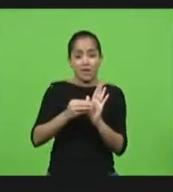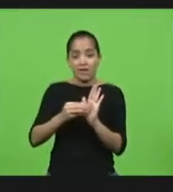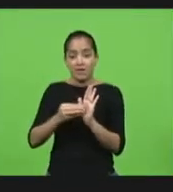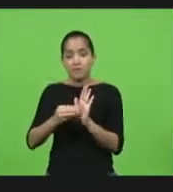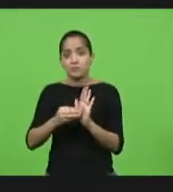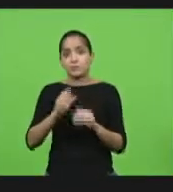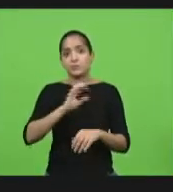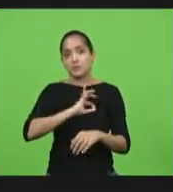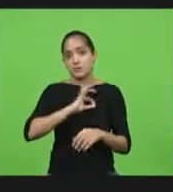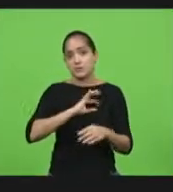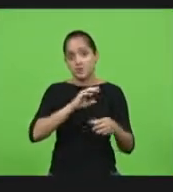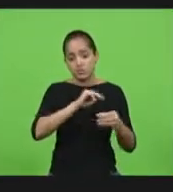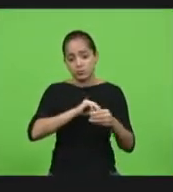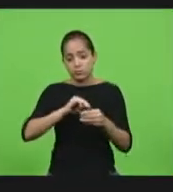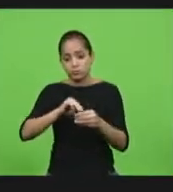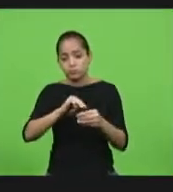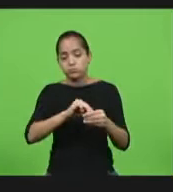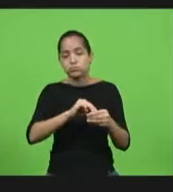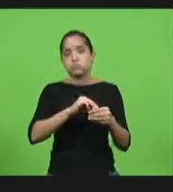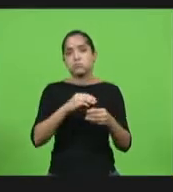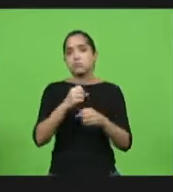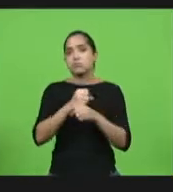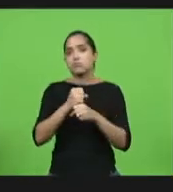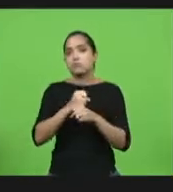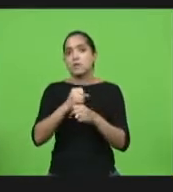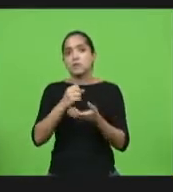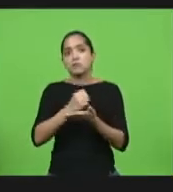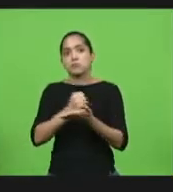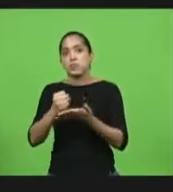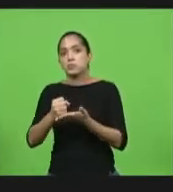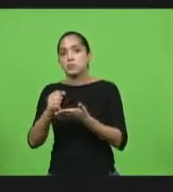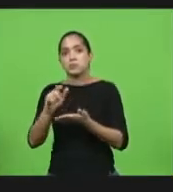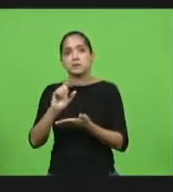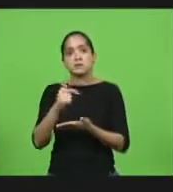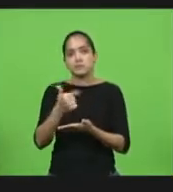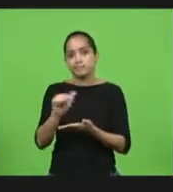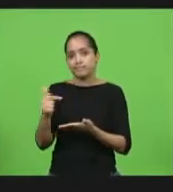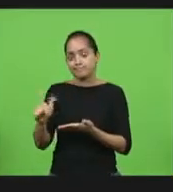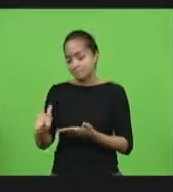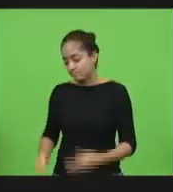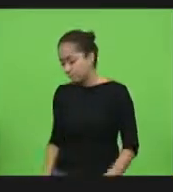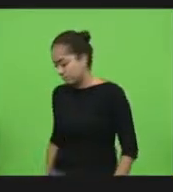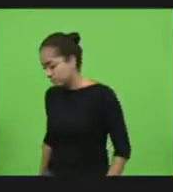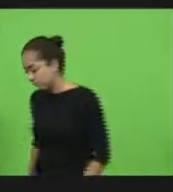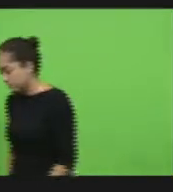Muito tempo não se contratou policiais. Então, realmente, é difícil recuperar, é difícil você conseguir